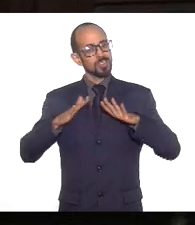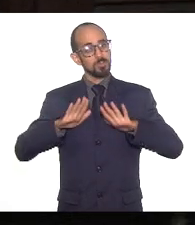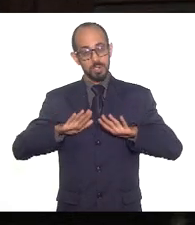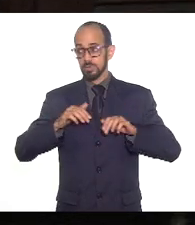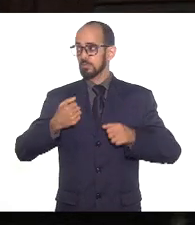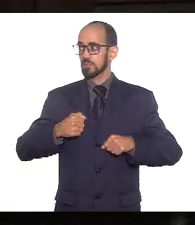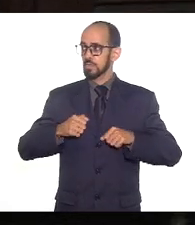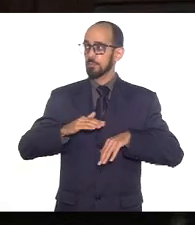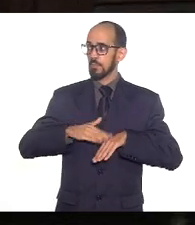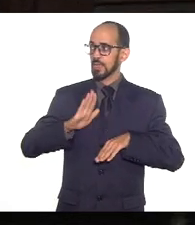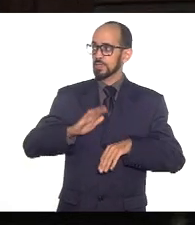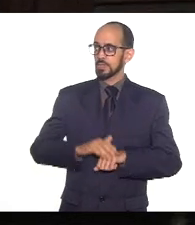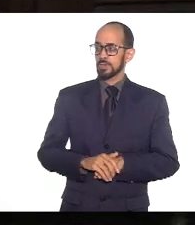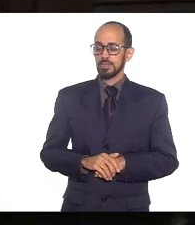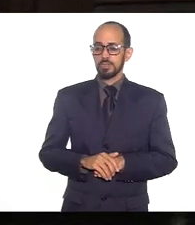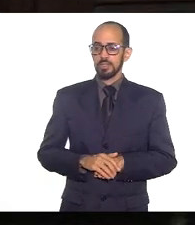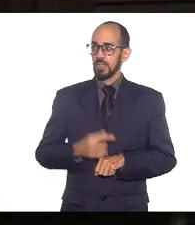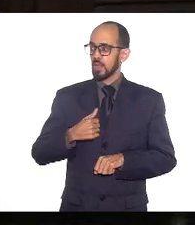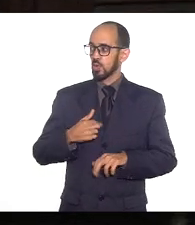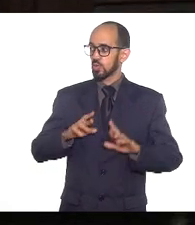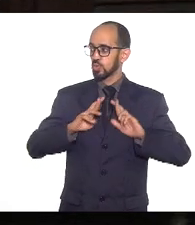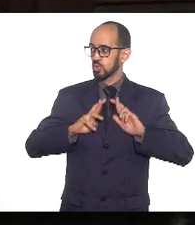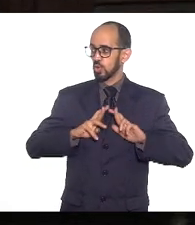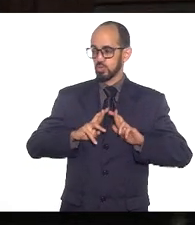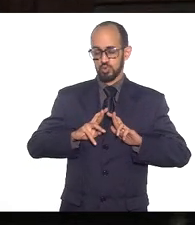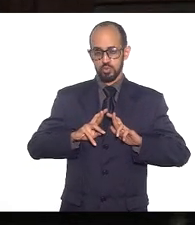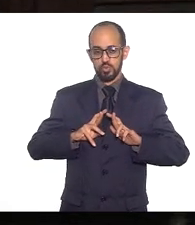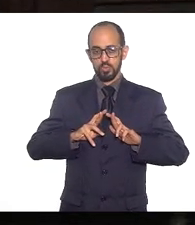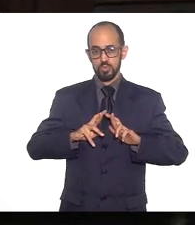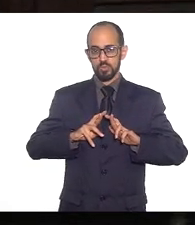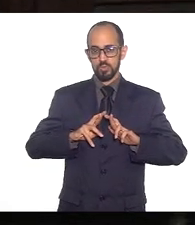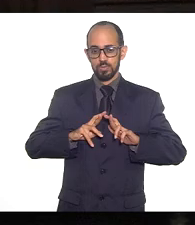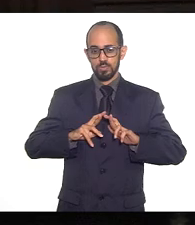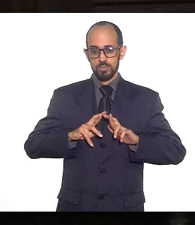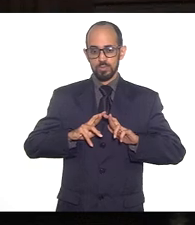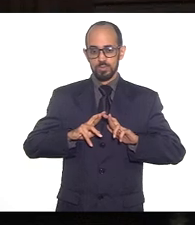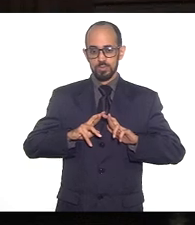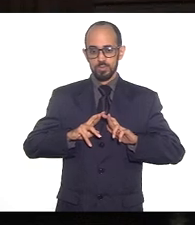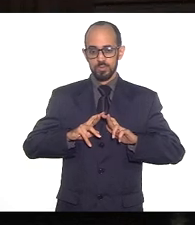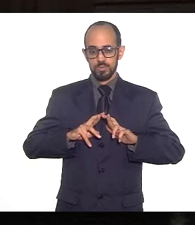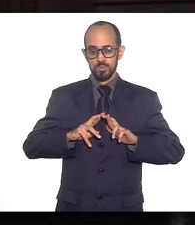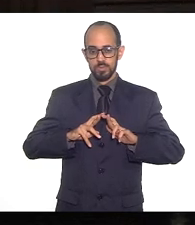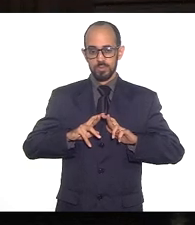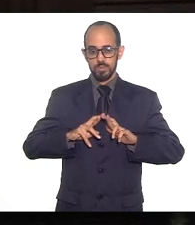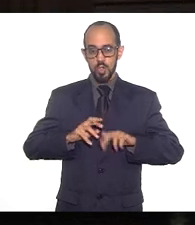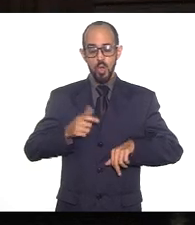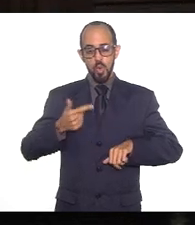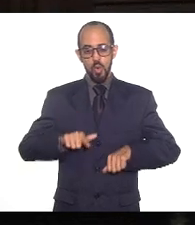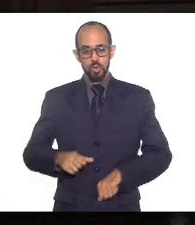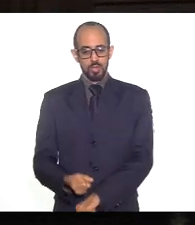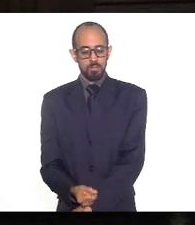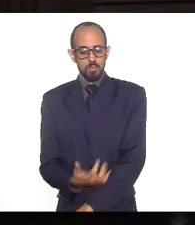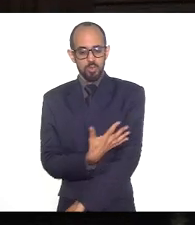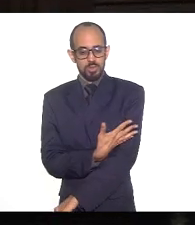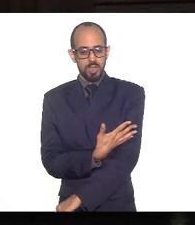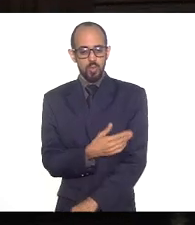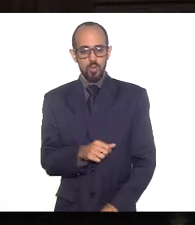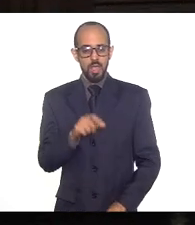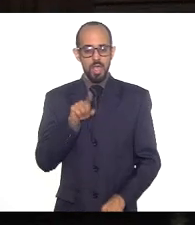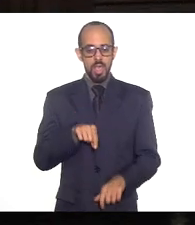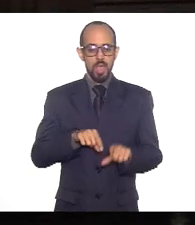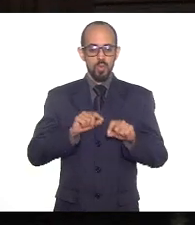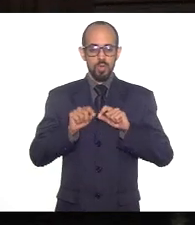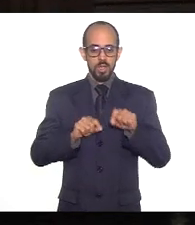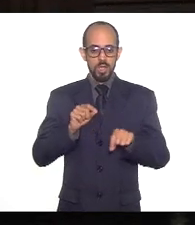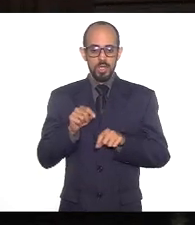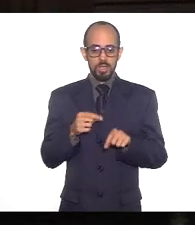Precisa avançar muito mais eu torço muito por isso eu olhei outra emoção que eu estou vivendo é